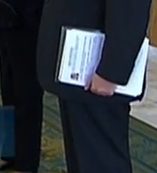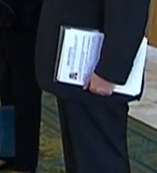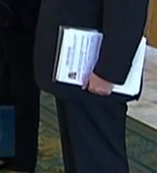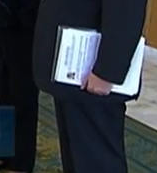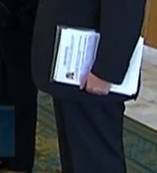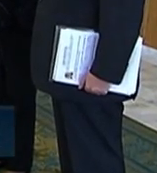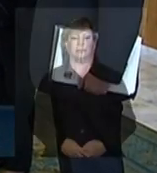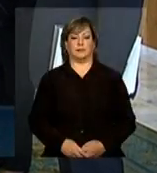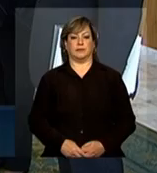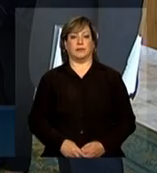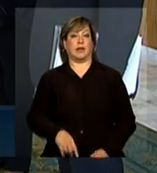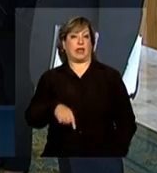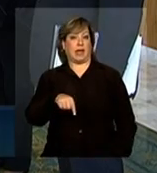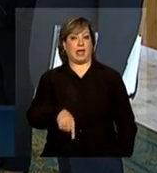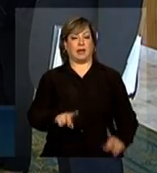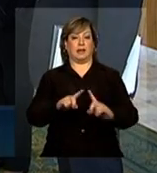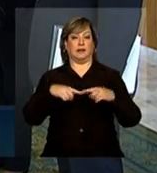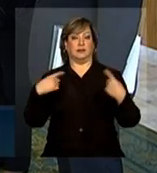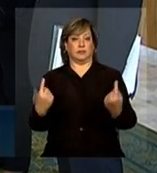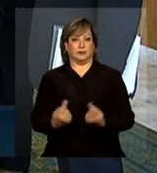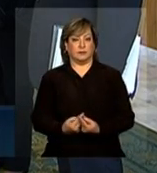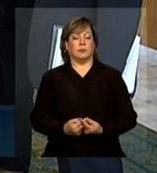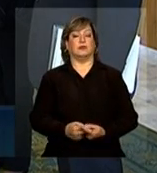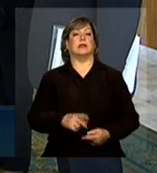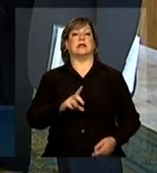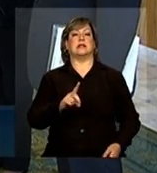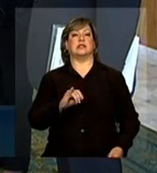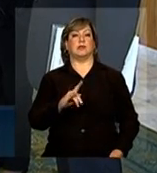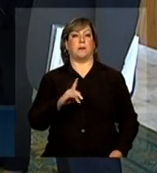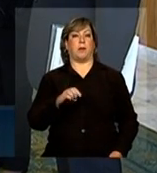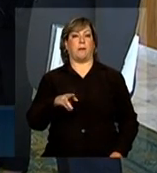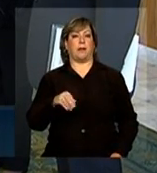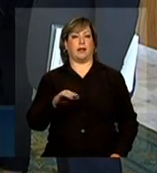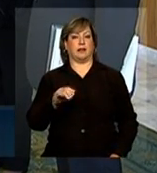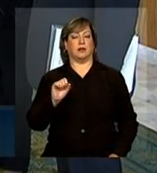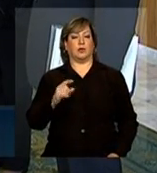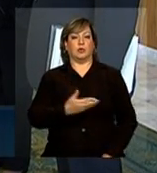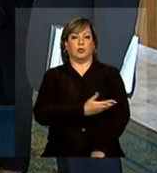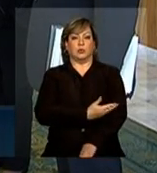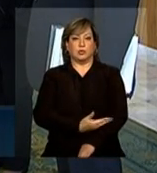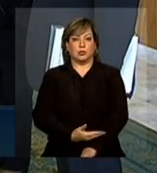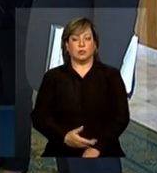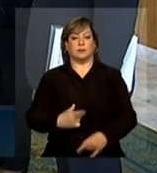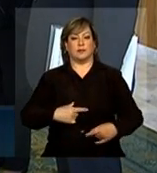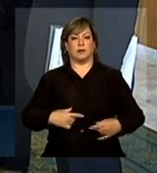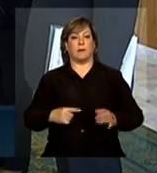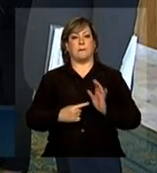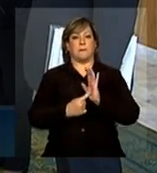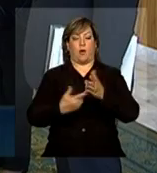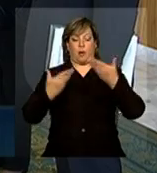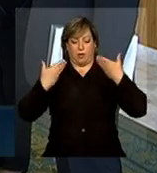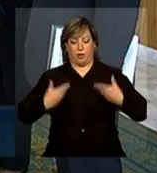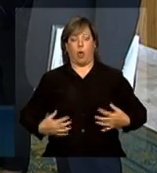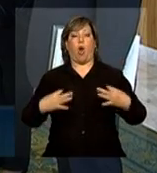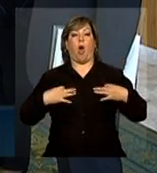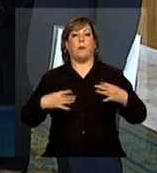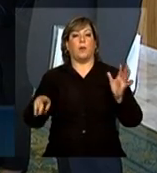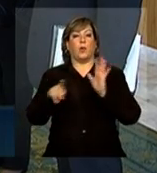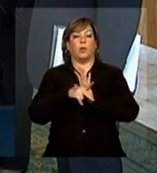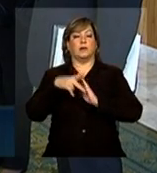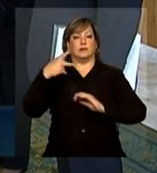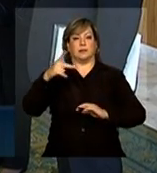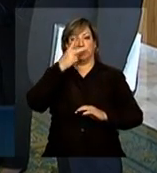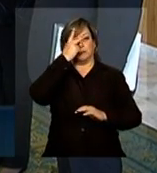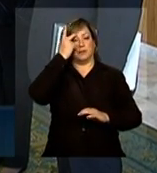Nessa solenidade, os diplomatas costumam se apresentar nos seus trajes tradicionais.